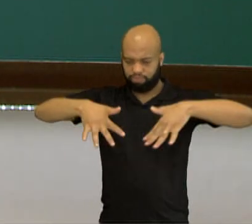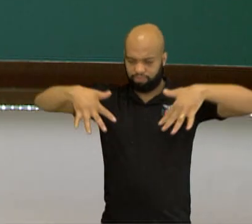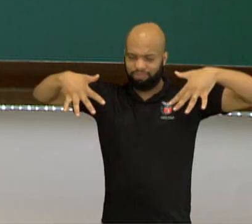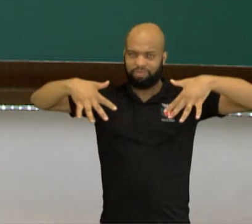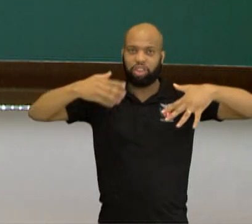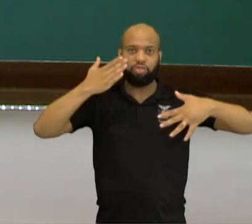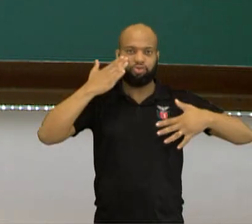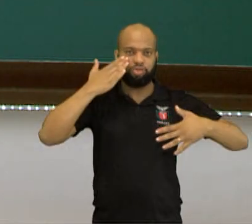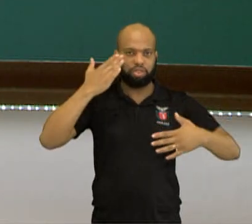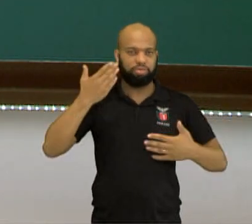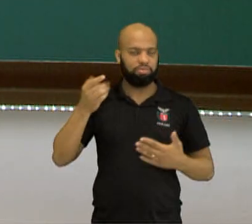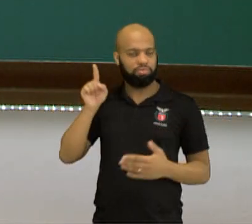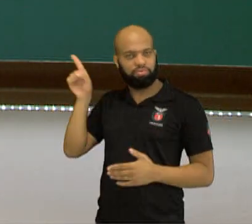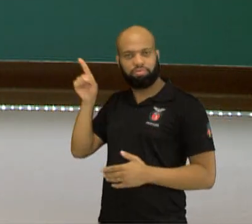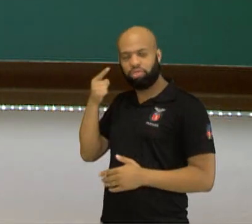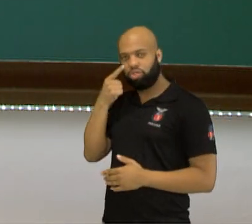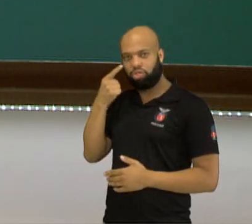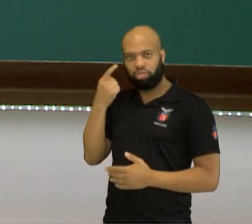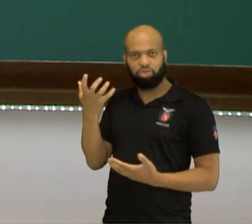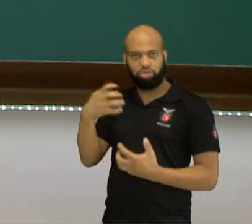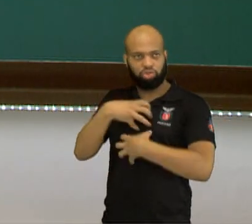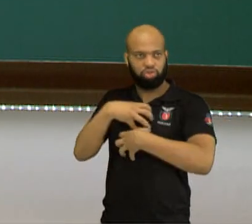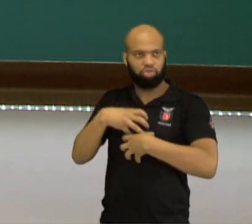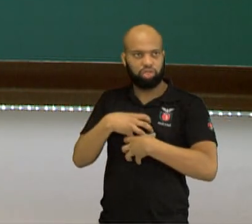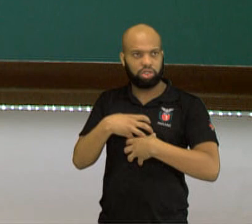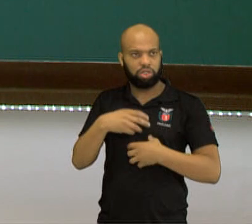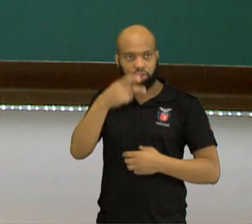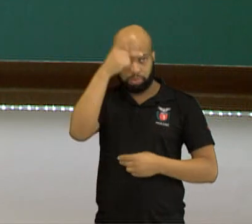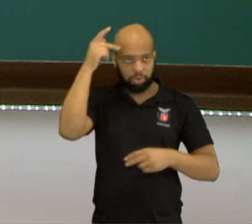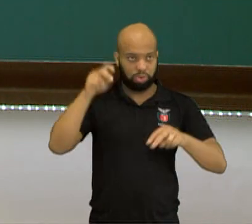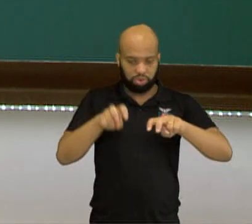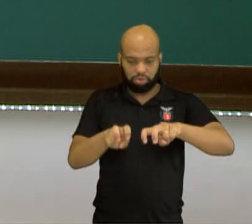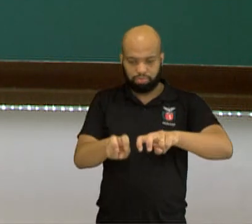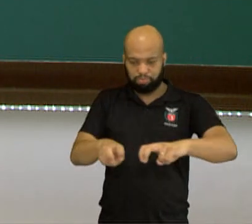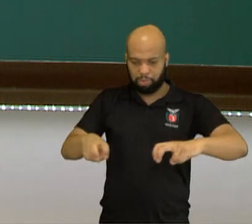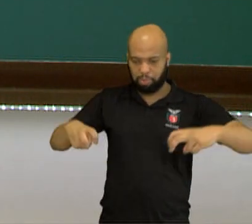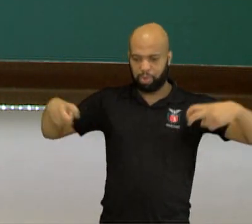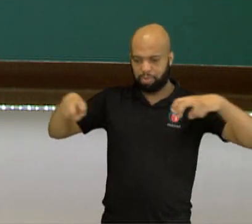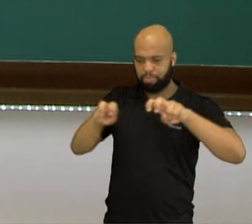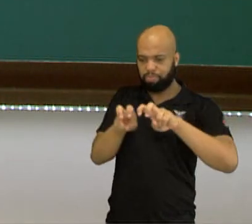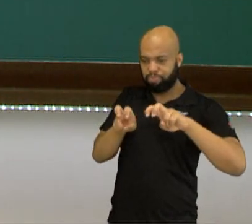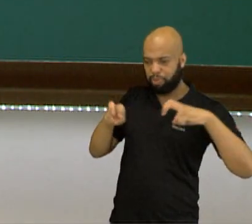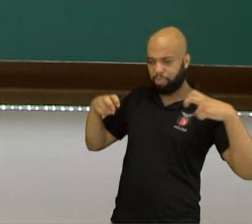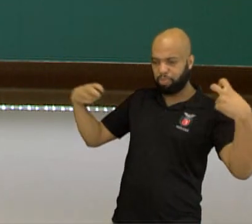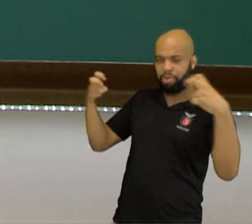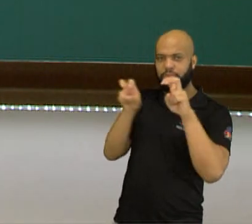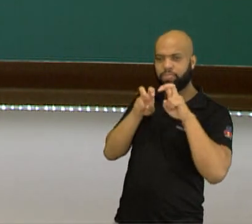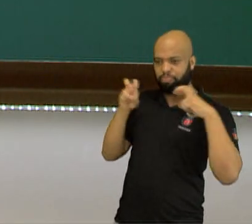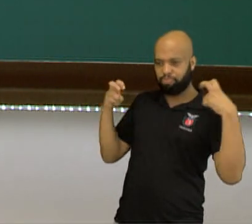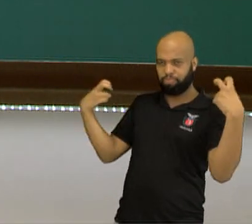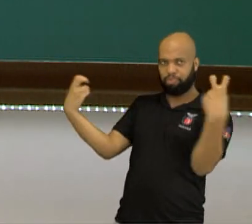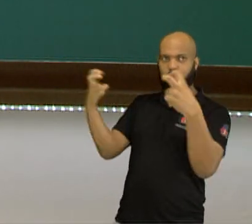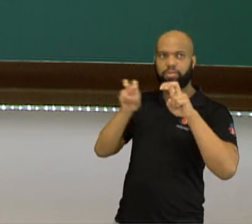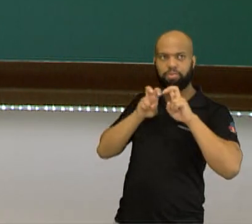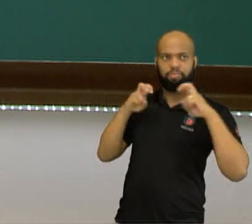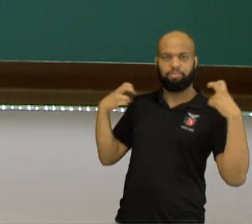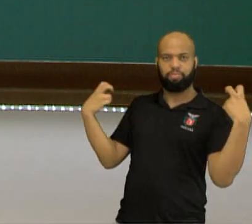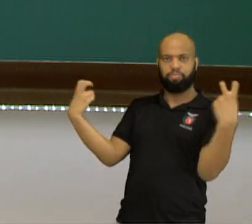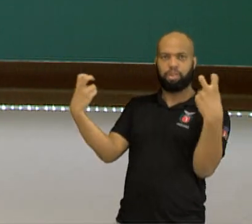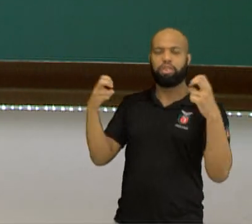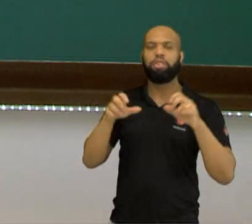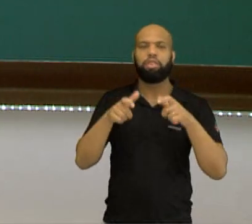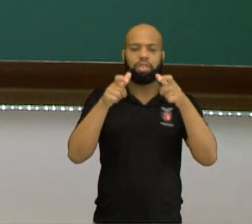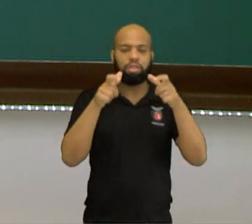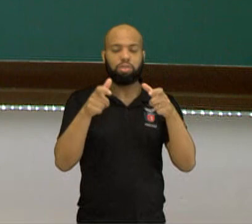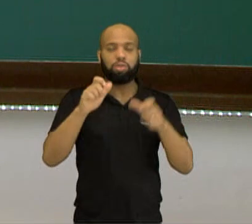ali das montanhas. As pessoas ficavam ao redor do espaço aqui onde